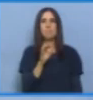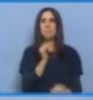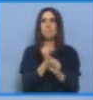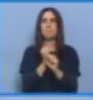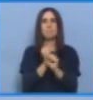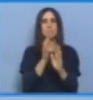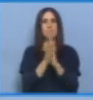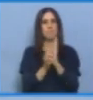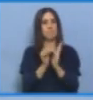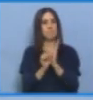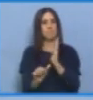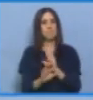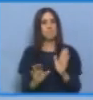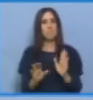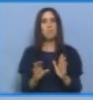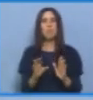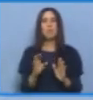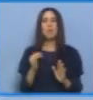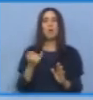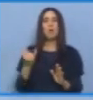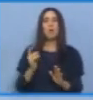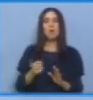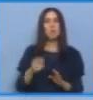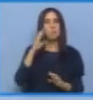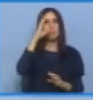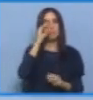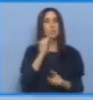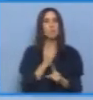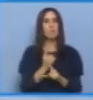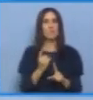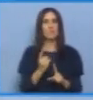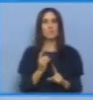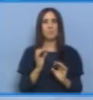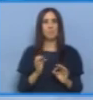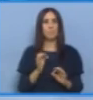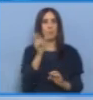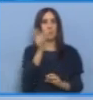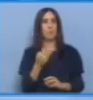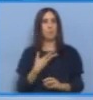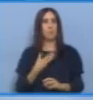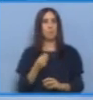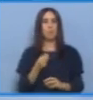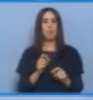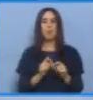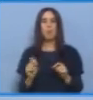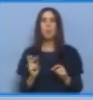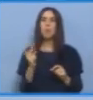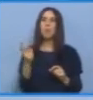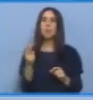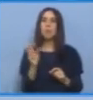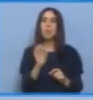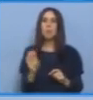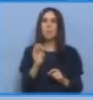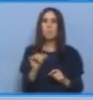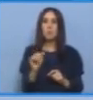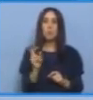emprego, não sabendo o que lhe reserva depois, porque no caso concreto, por exemplo, do Pedro, vai 2 anos para a Etiópia. Daqui a 2 anos